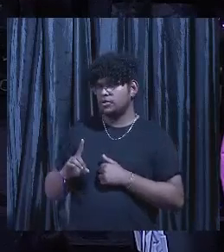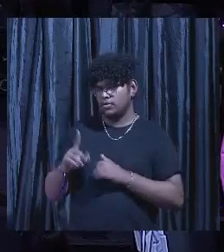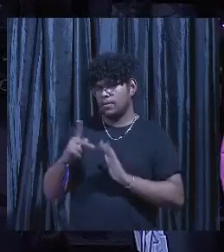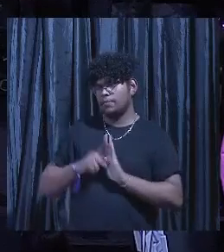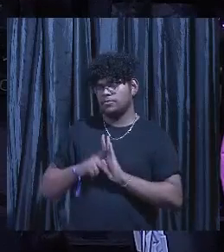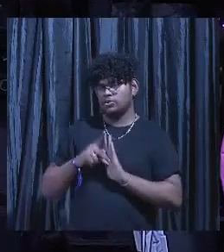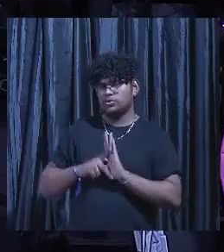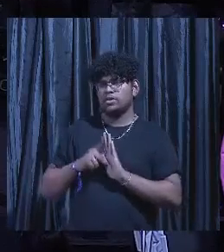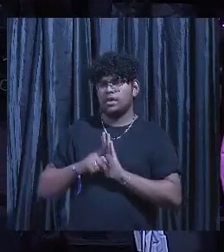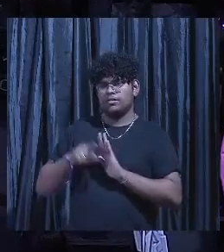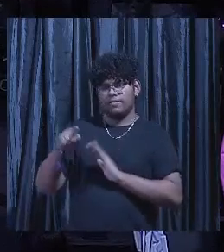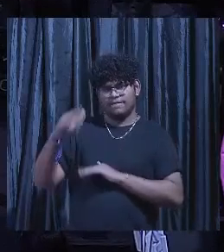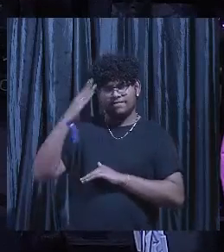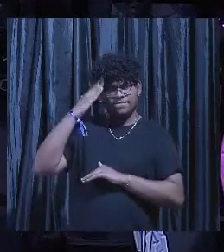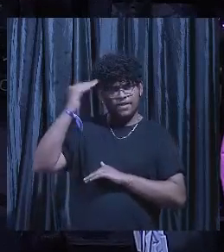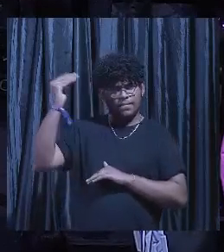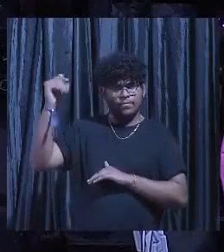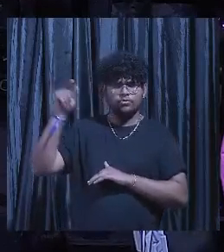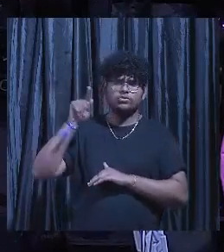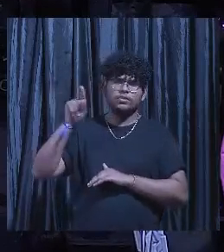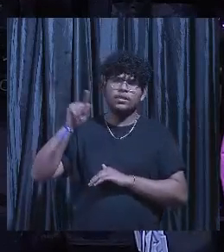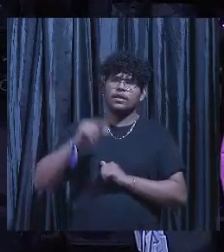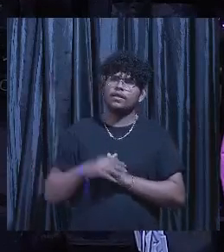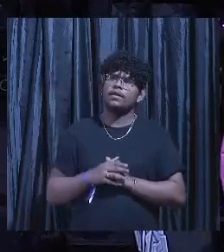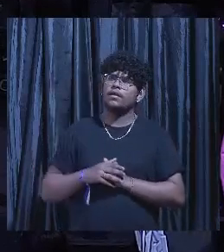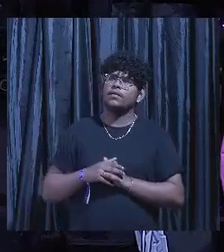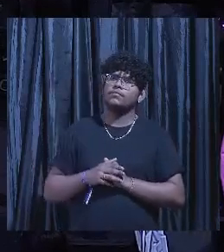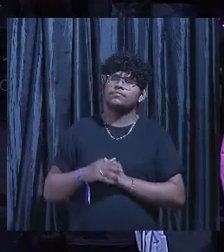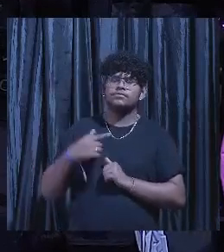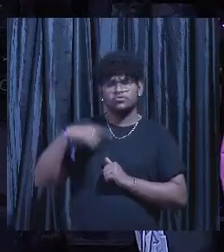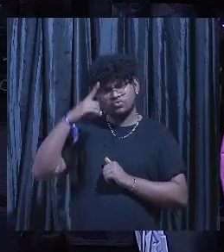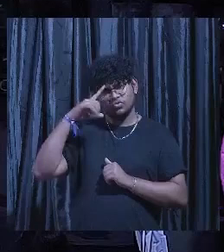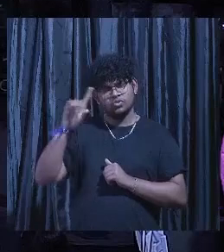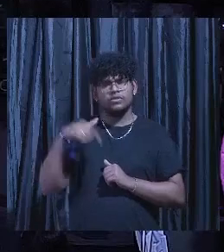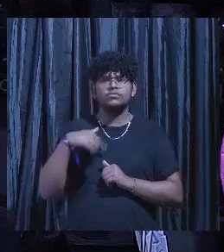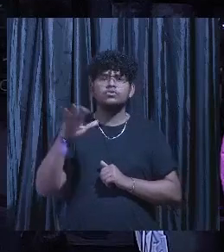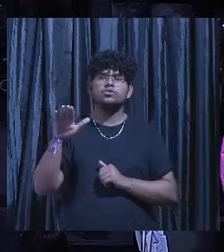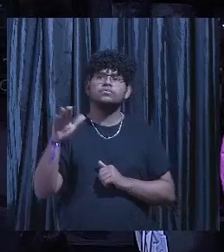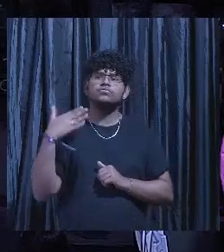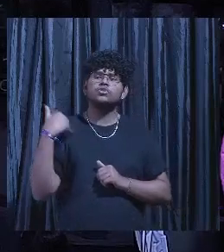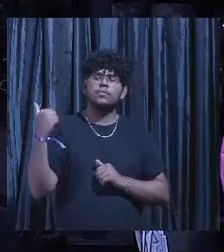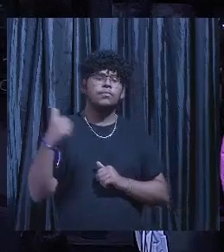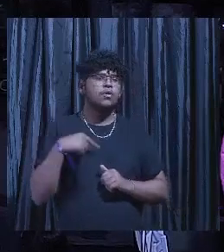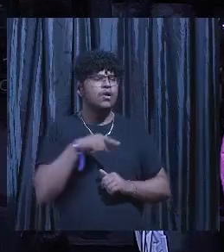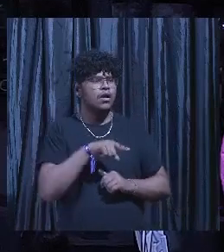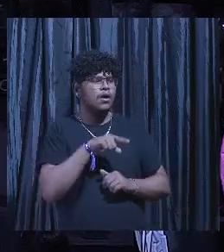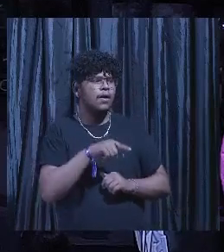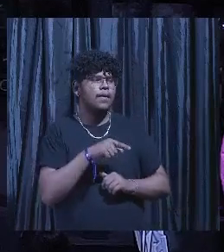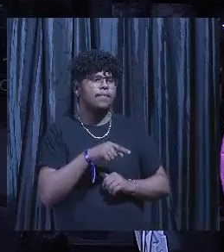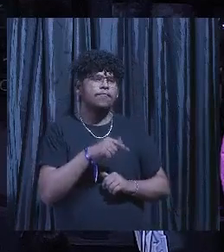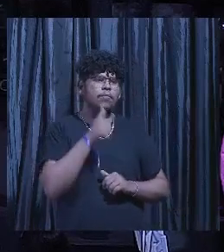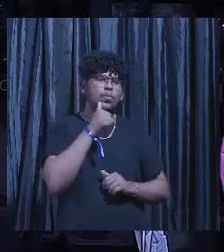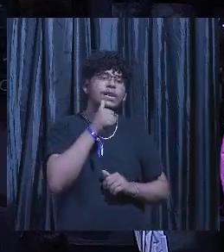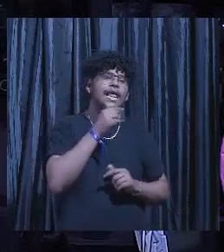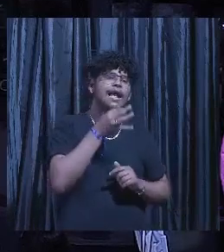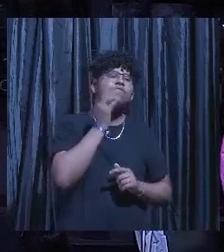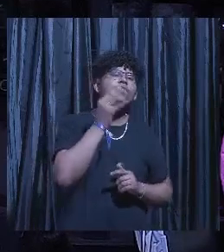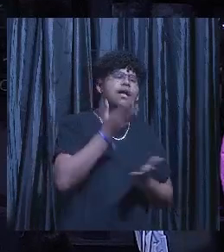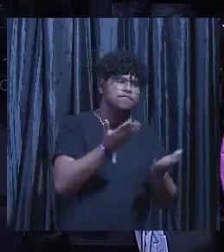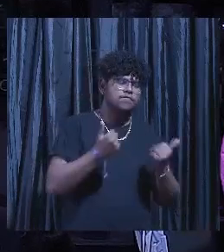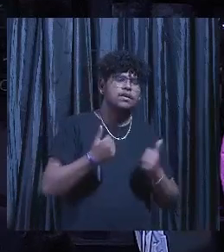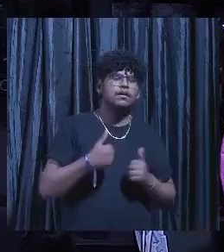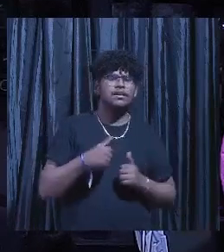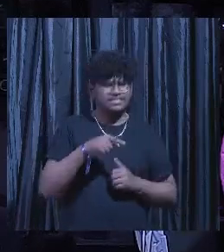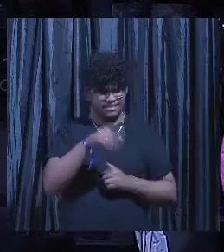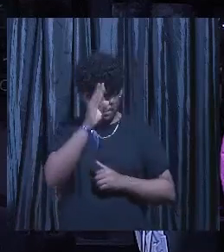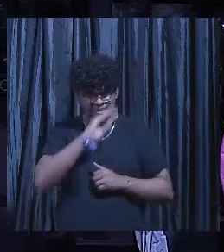bem renomado por lá, um dia falou, ô moça do café, vem cá. É verdade que você vem do Brasil? Eu falei, sim. E o que